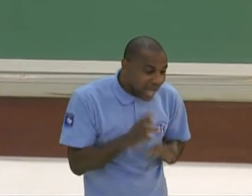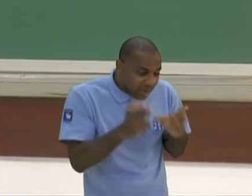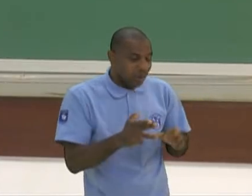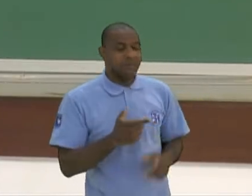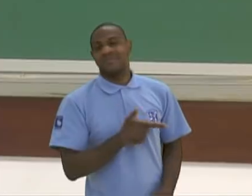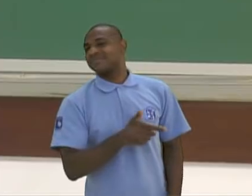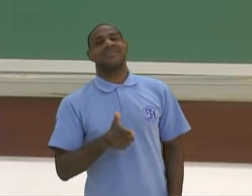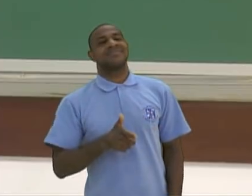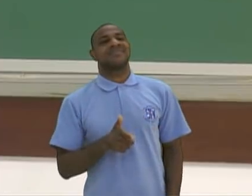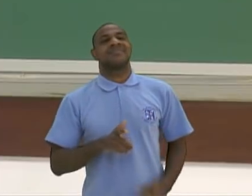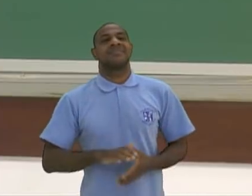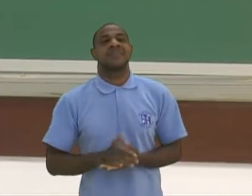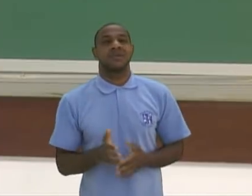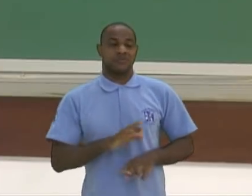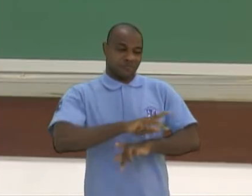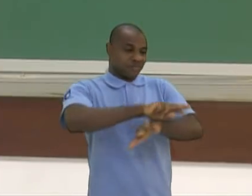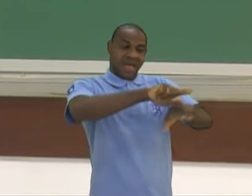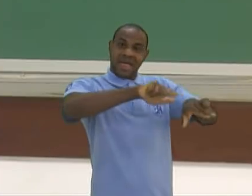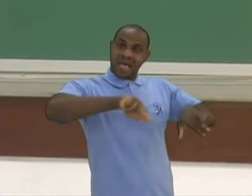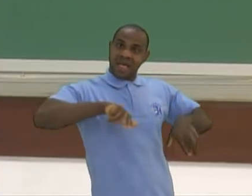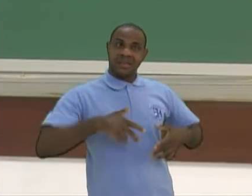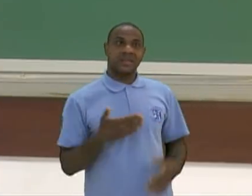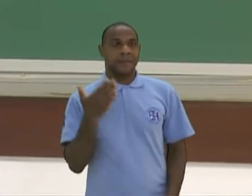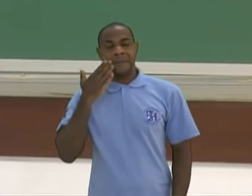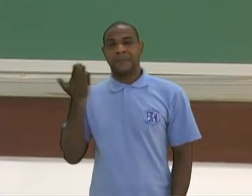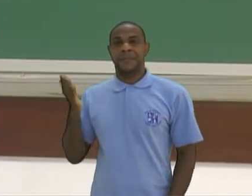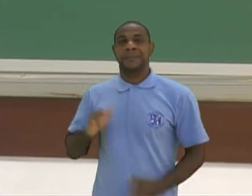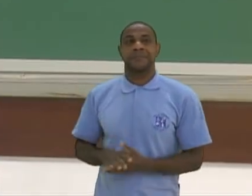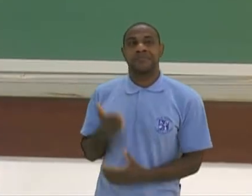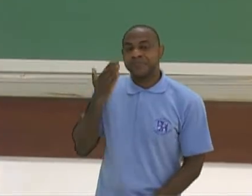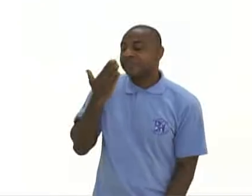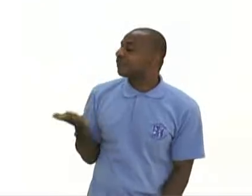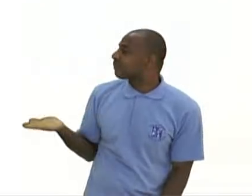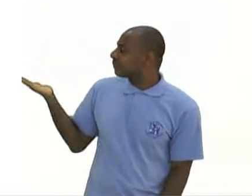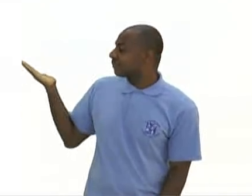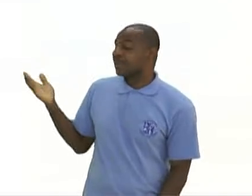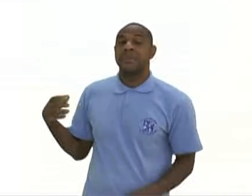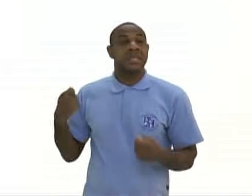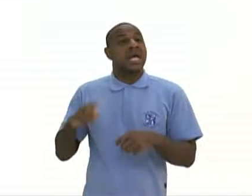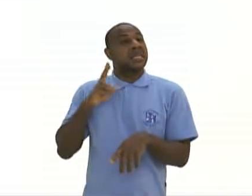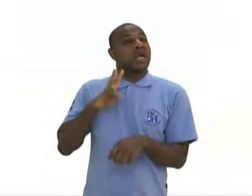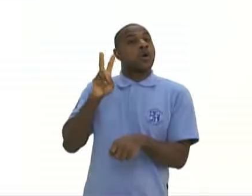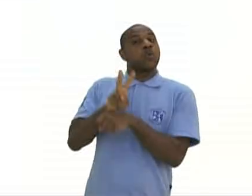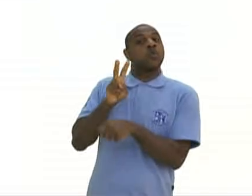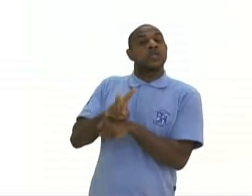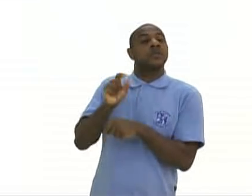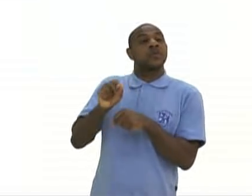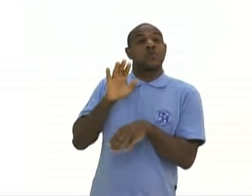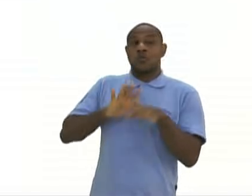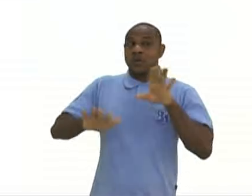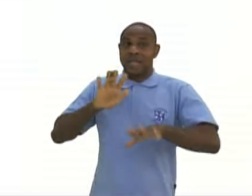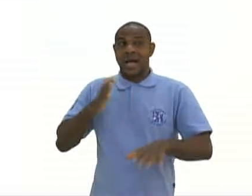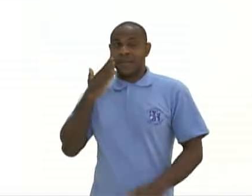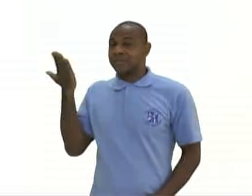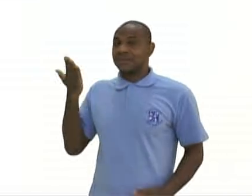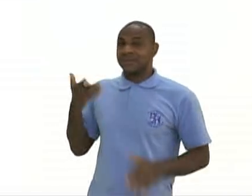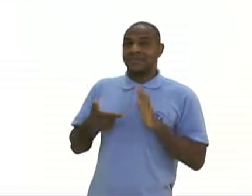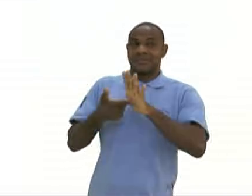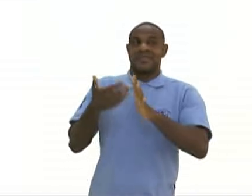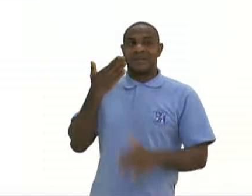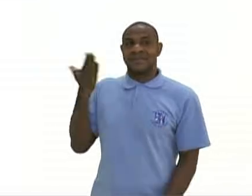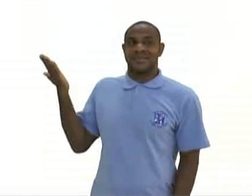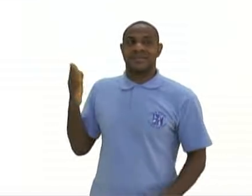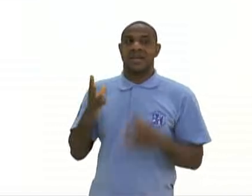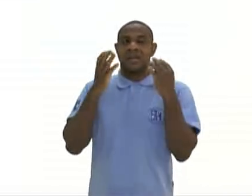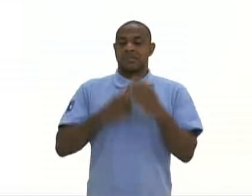aqui. Então, no norte da Europa. Aqui, é por isso que nós temos que ter cuidado com essa representação, que daí parece que todo bárbaro, como diz o outro, é